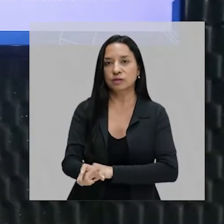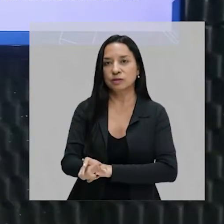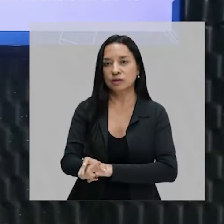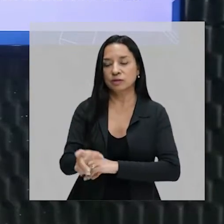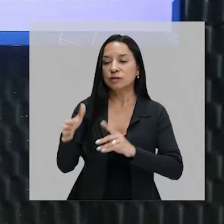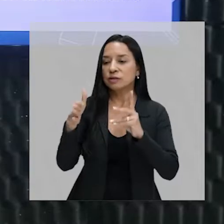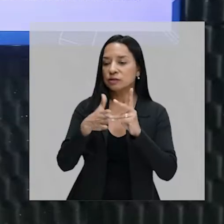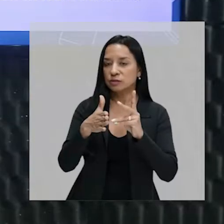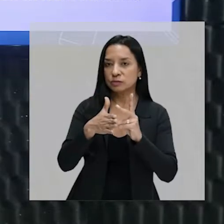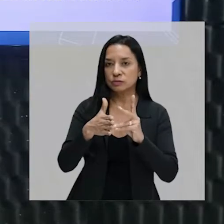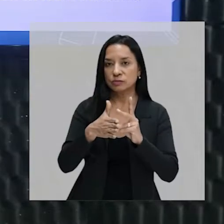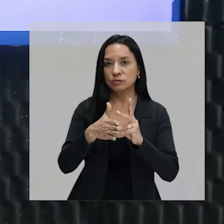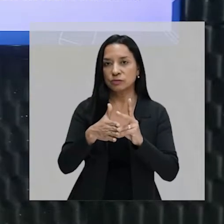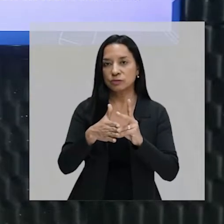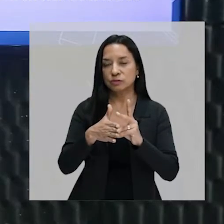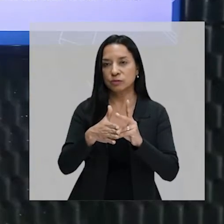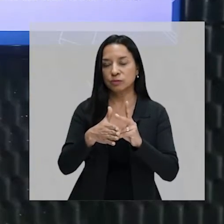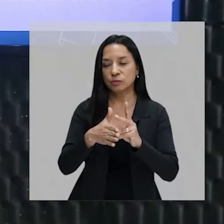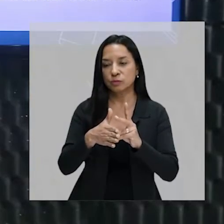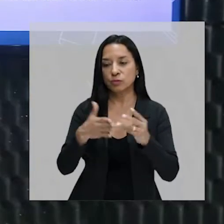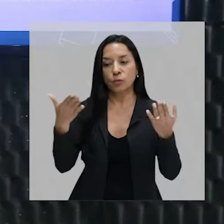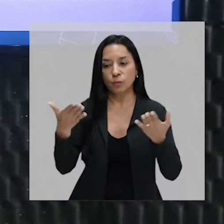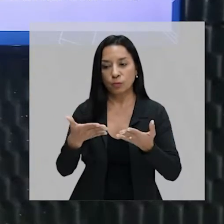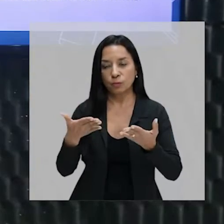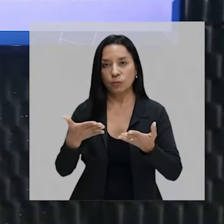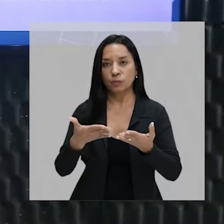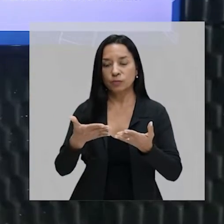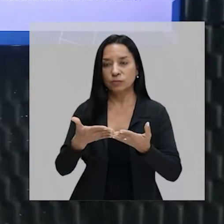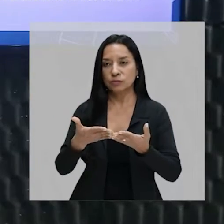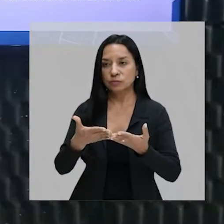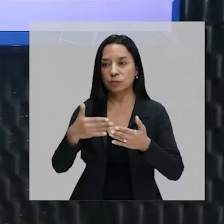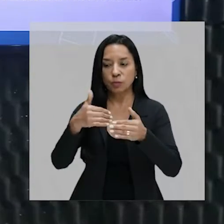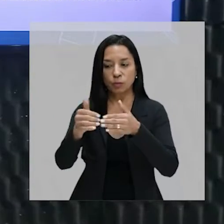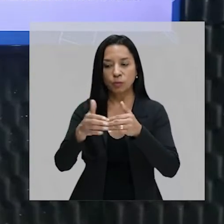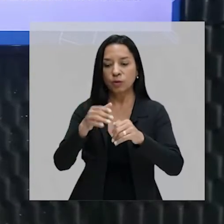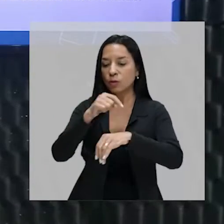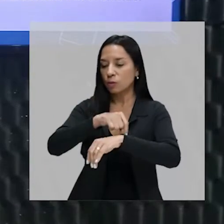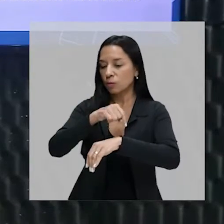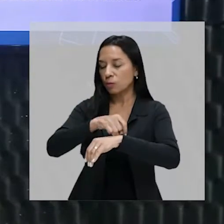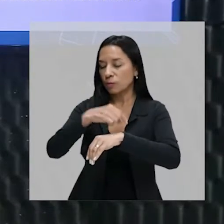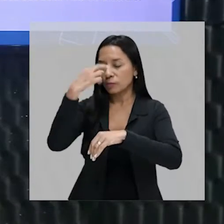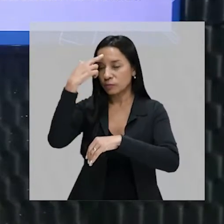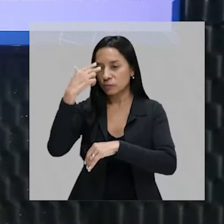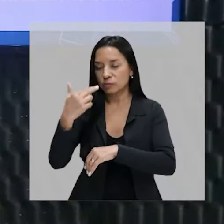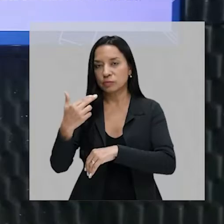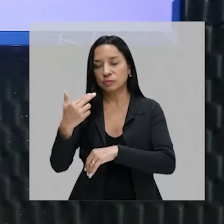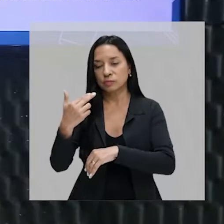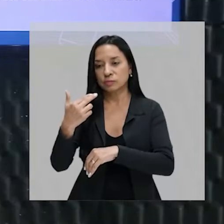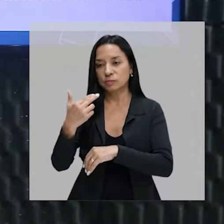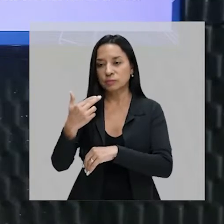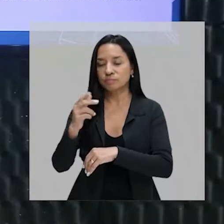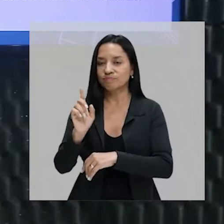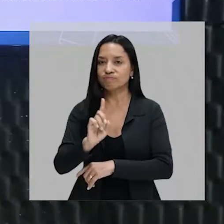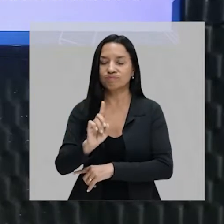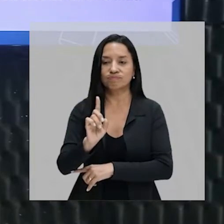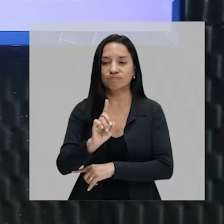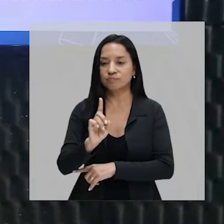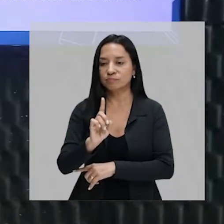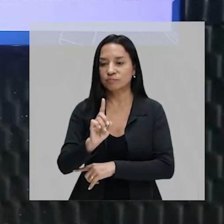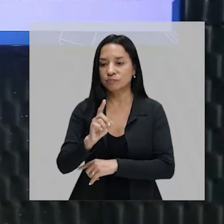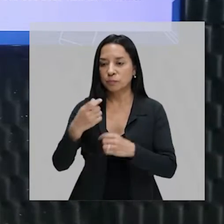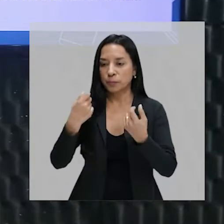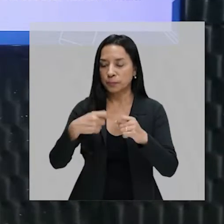indígena ou na atualidade ou qualquer outro momento histórico a não é